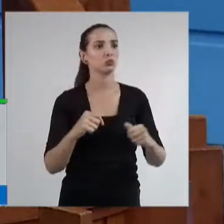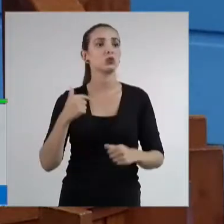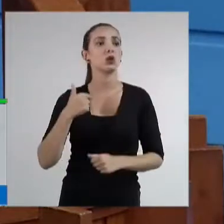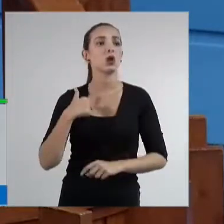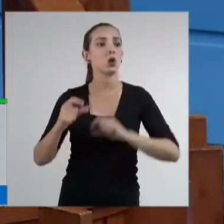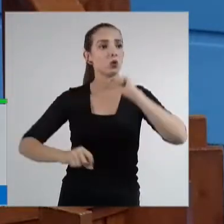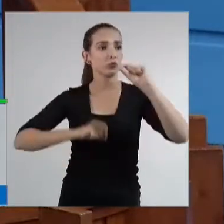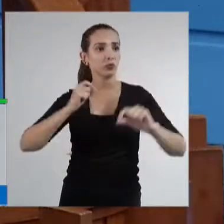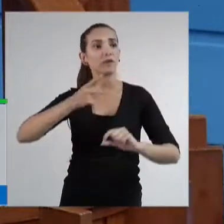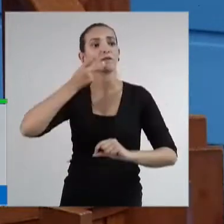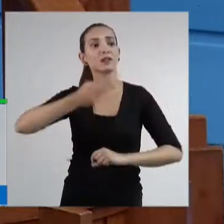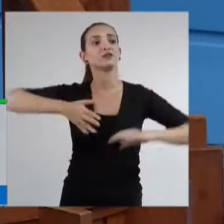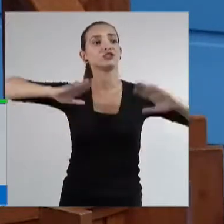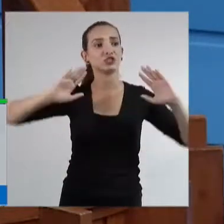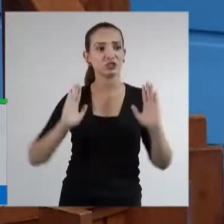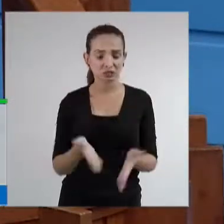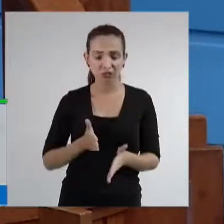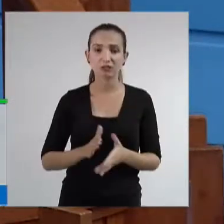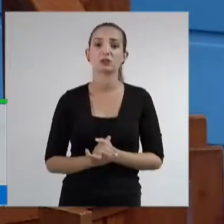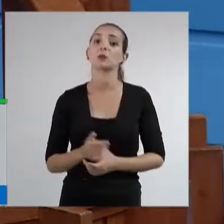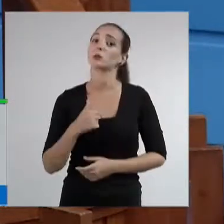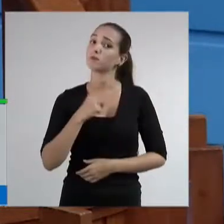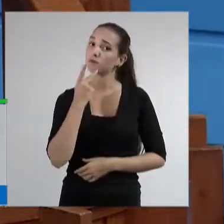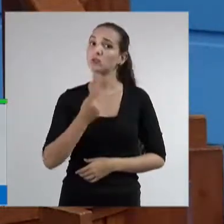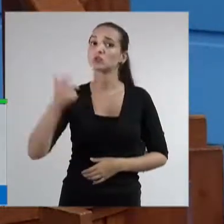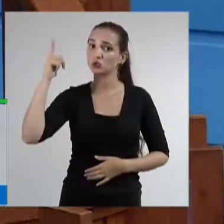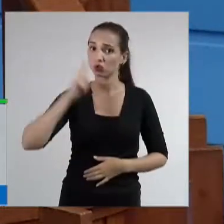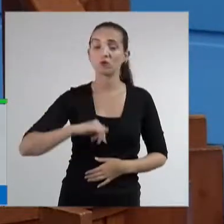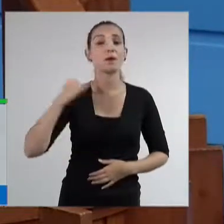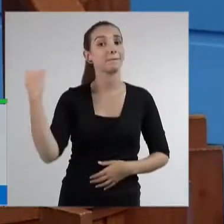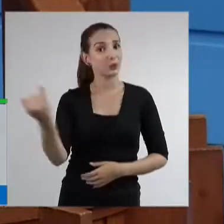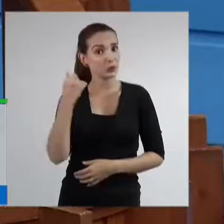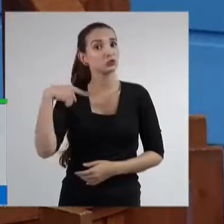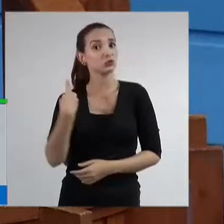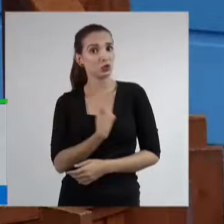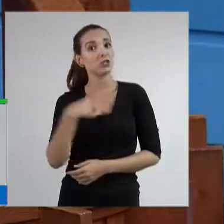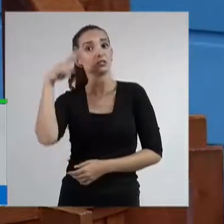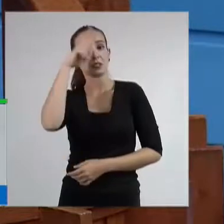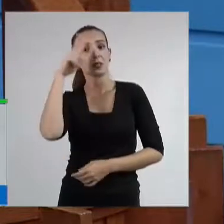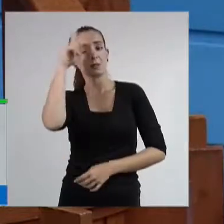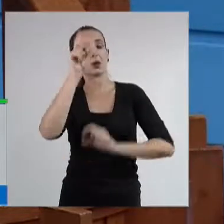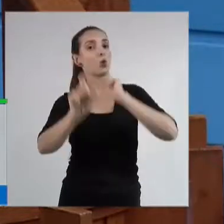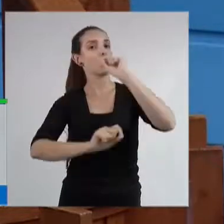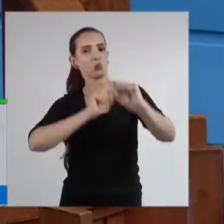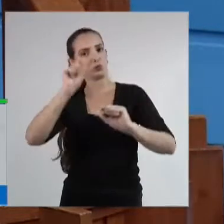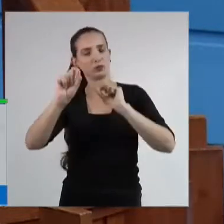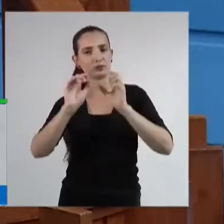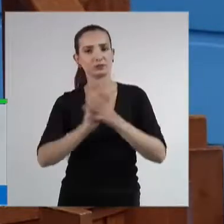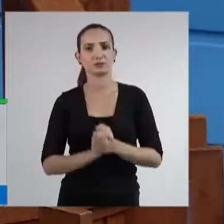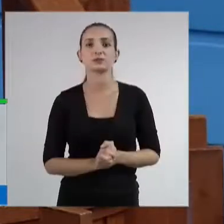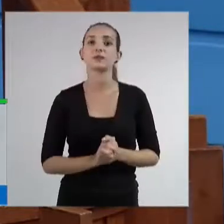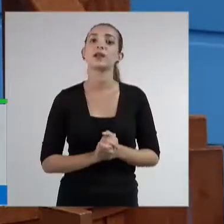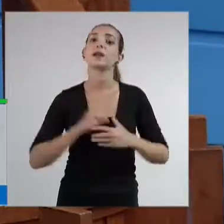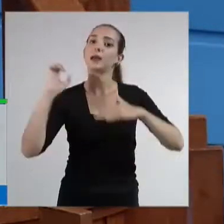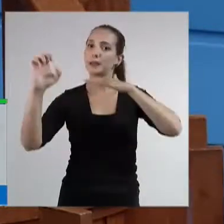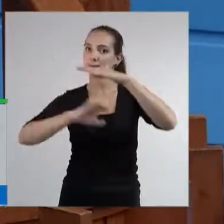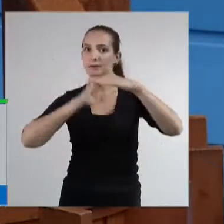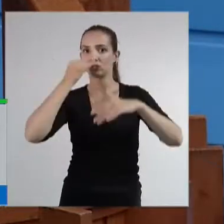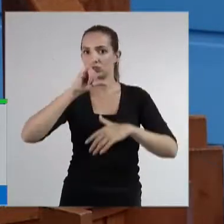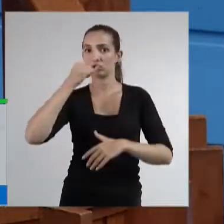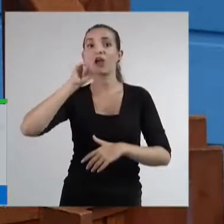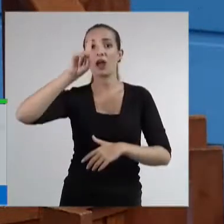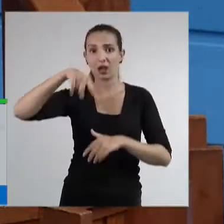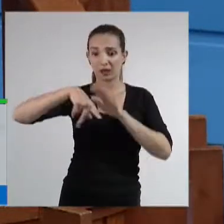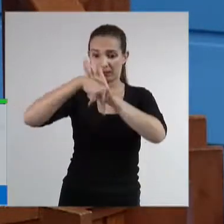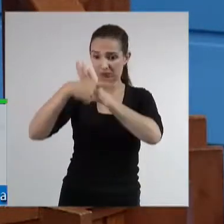eu já mencionei isso, mas é bom a gente relembrar que a energia é do